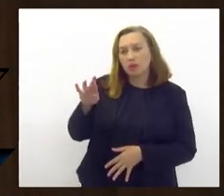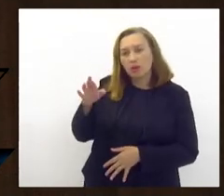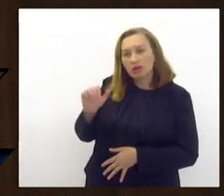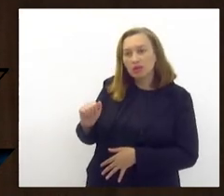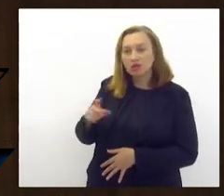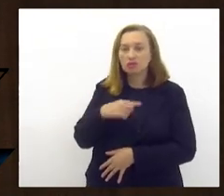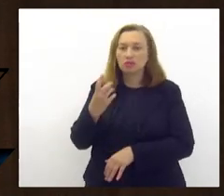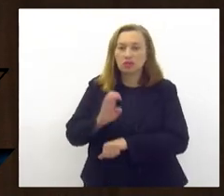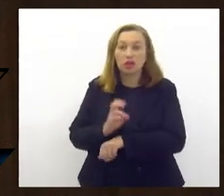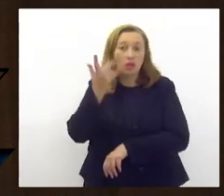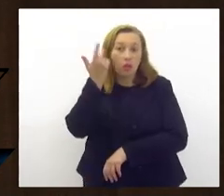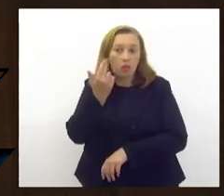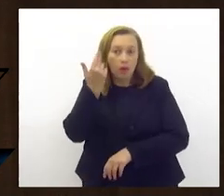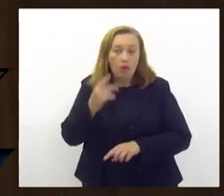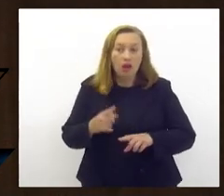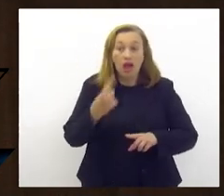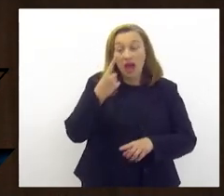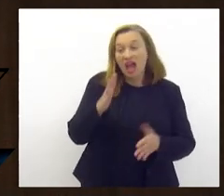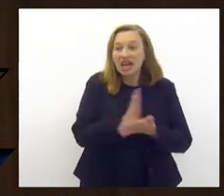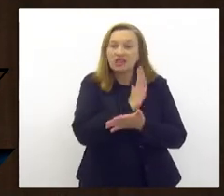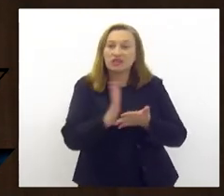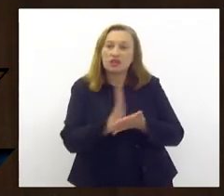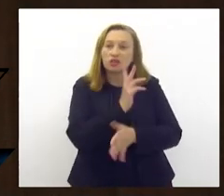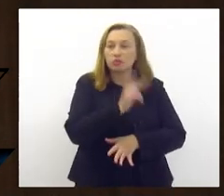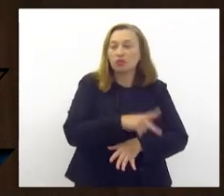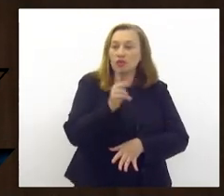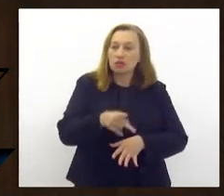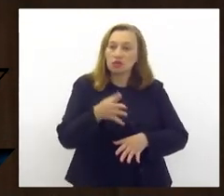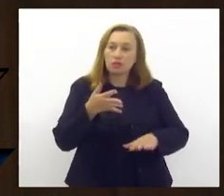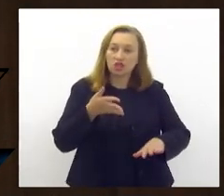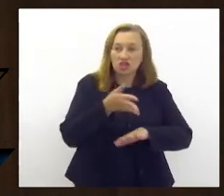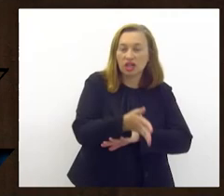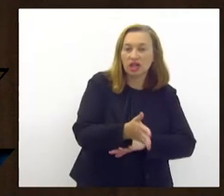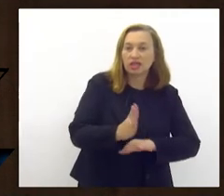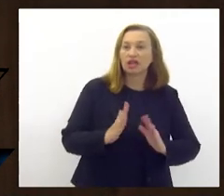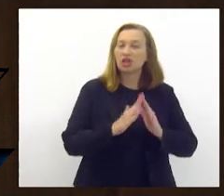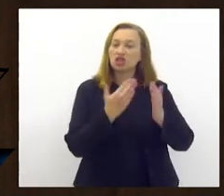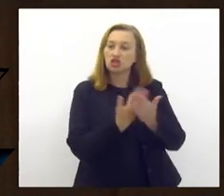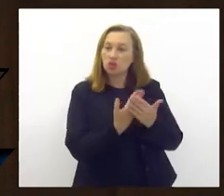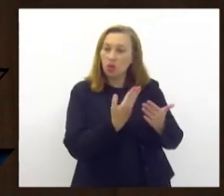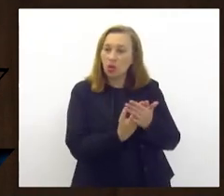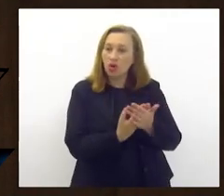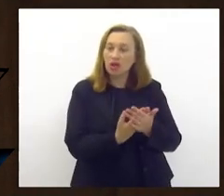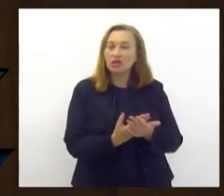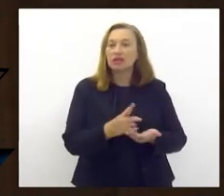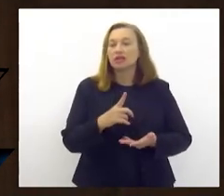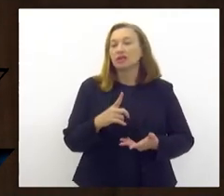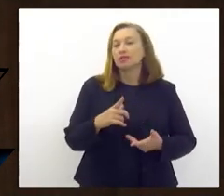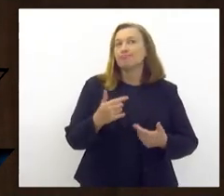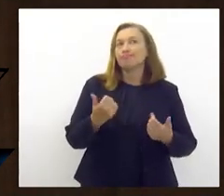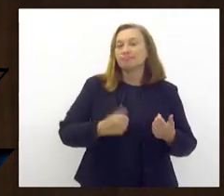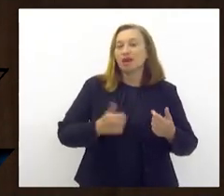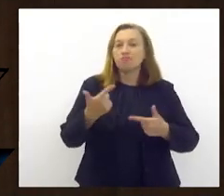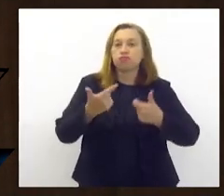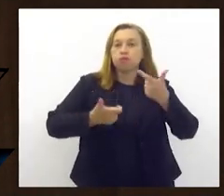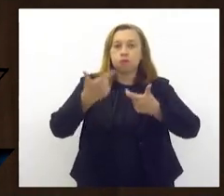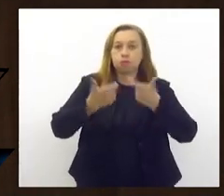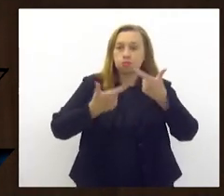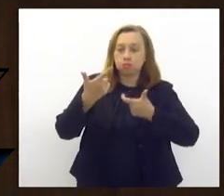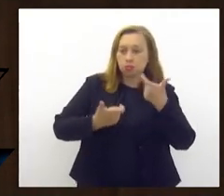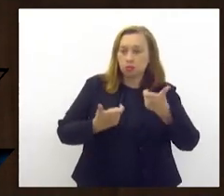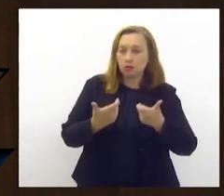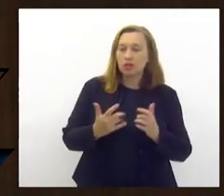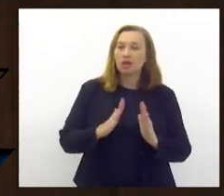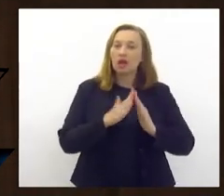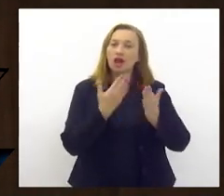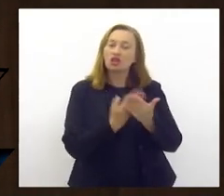estado é muito comum. Às vezes, o professor, para chegar na escola, tem que passar por uma barricada, se submeter a situações de tiroteio. O Colégio